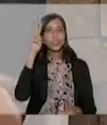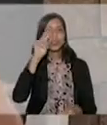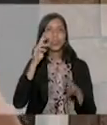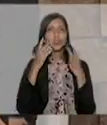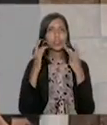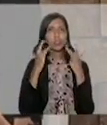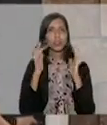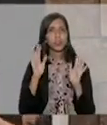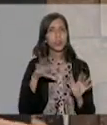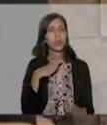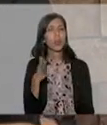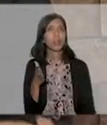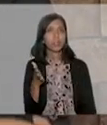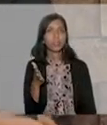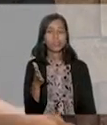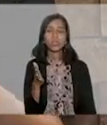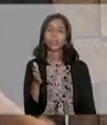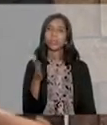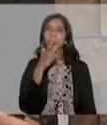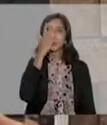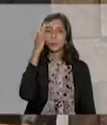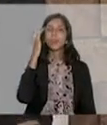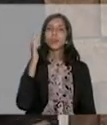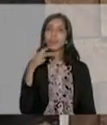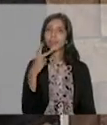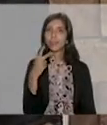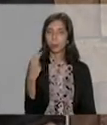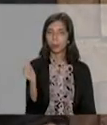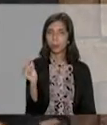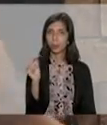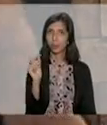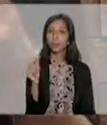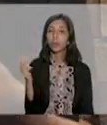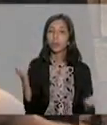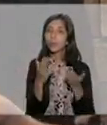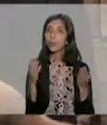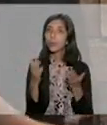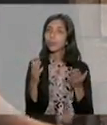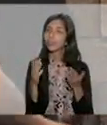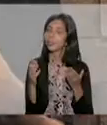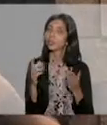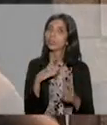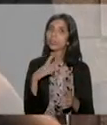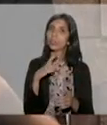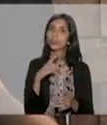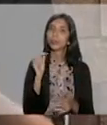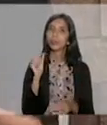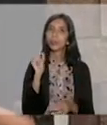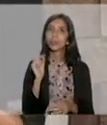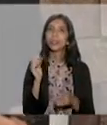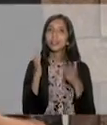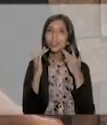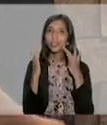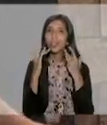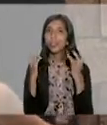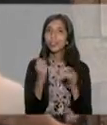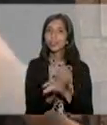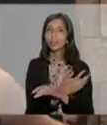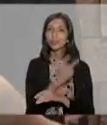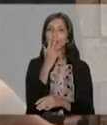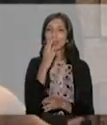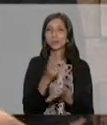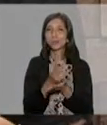foi mais ousada. Até o público, inclusive, fala isso. Diz que hoje nós temos uma dramaturgia